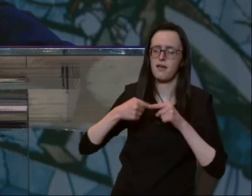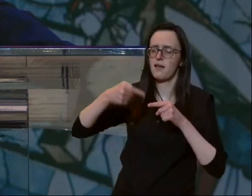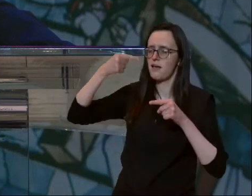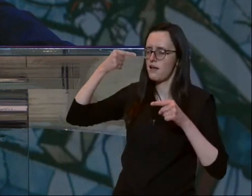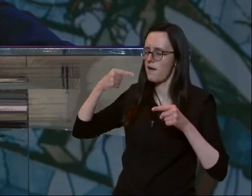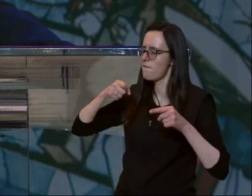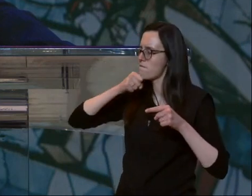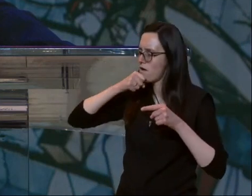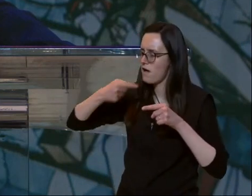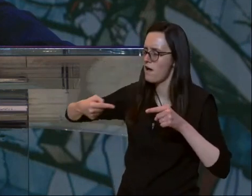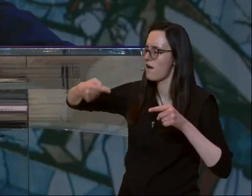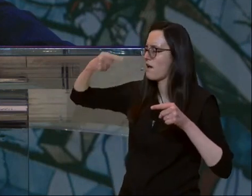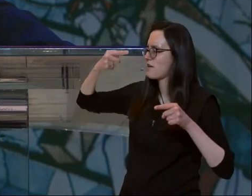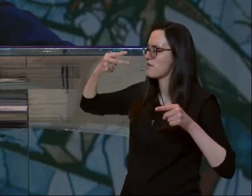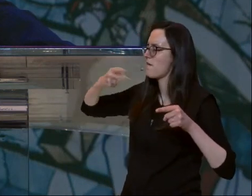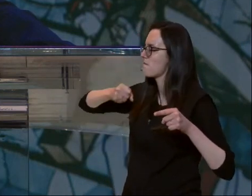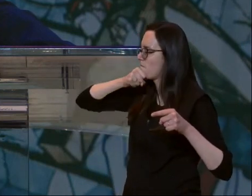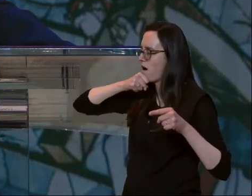avós, bisavós.